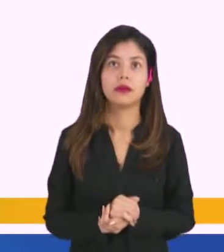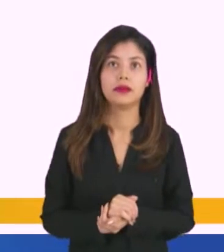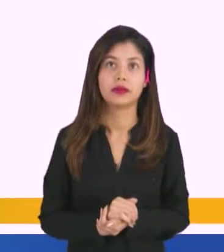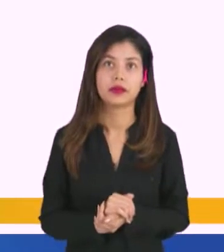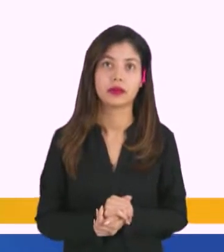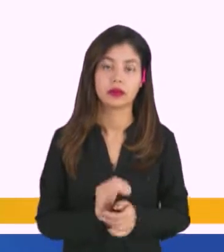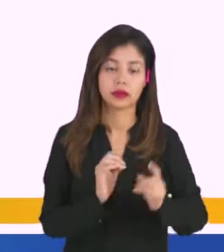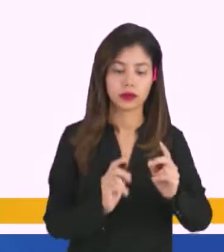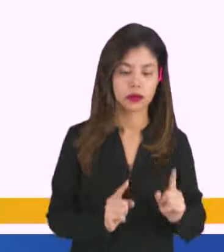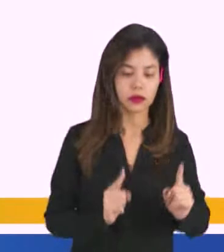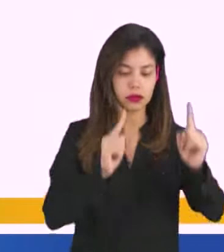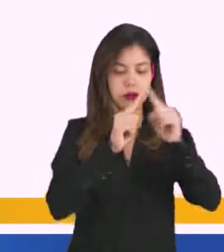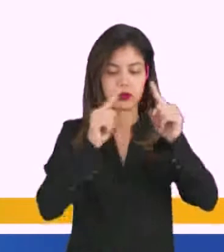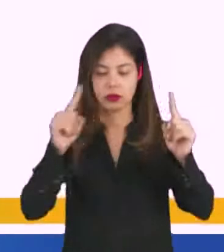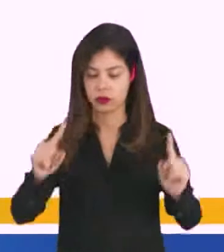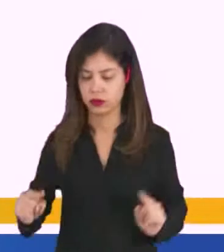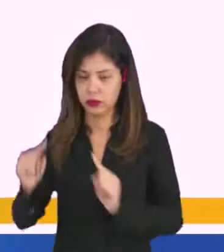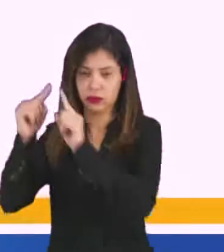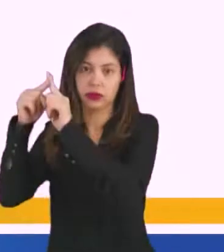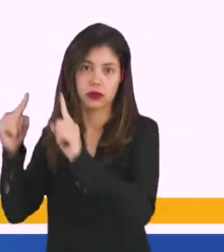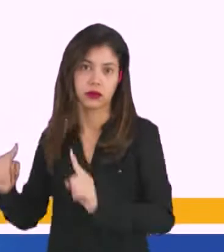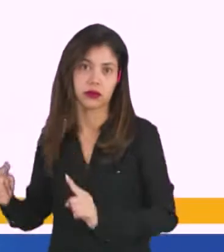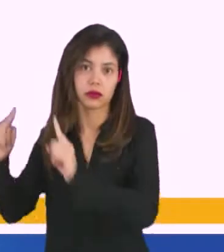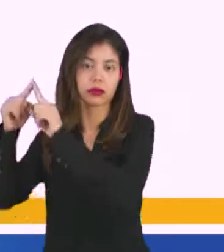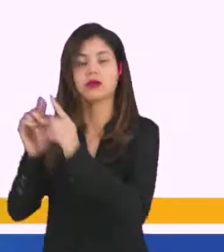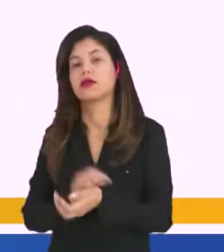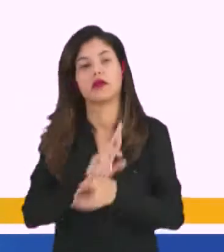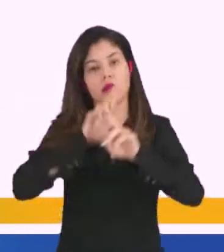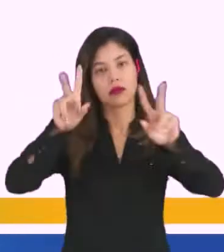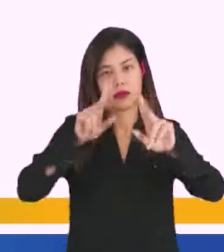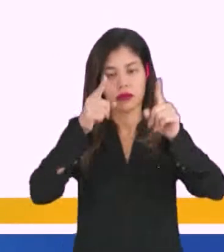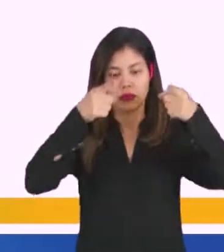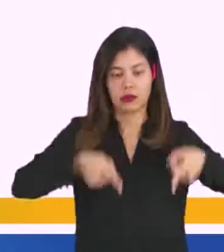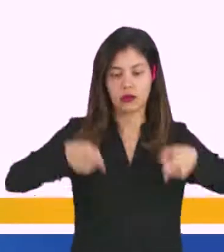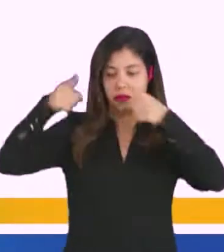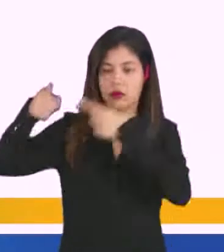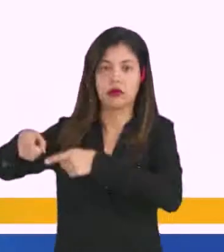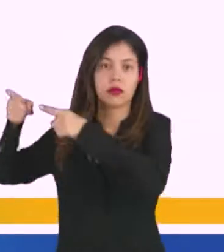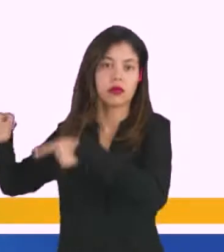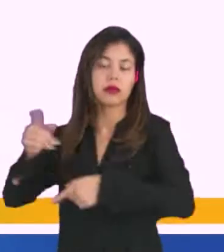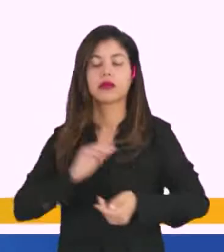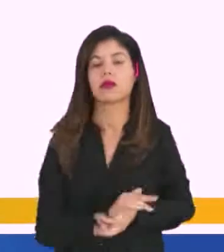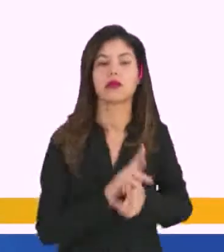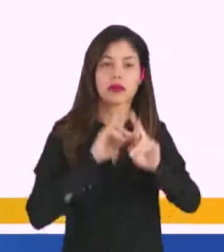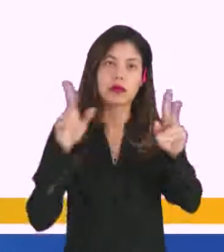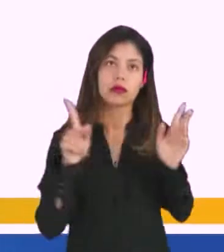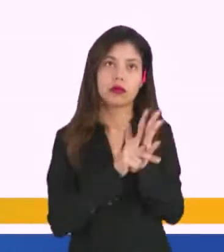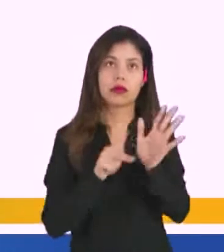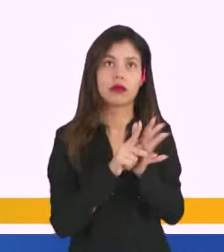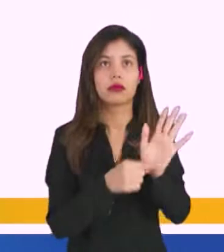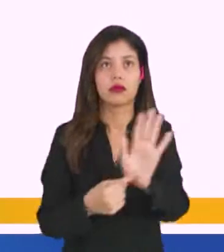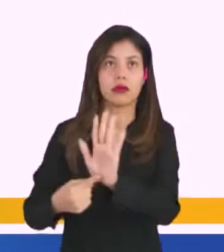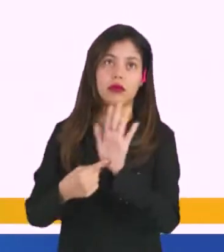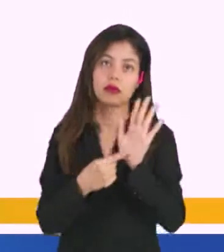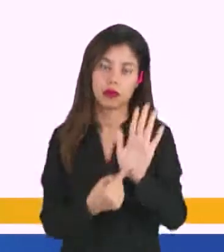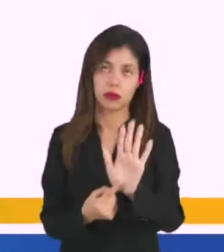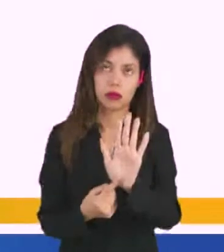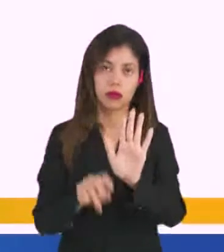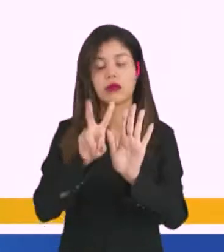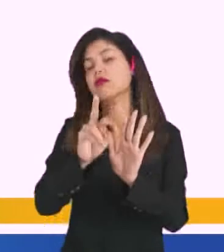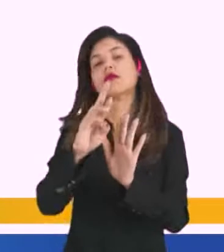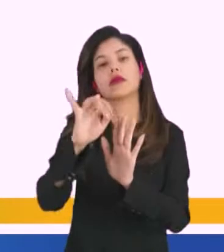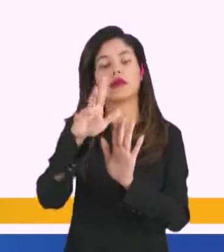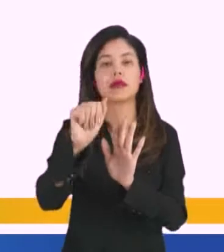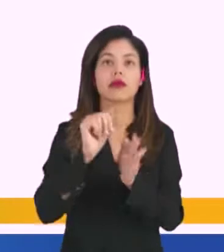gráfico de colunas, né? Já que as colunas elas aparecem aí, né, dispostas na maneira